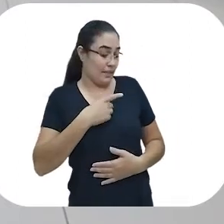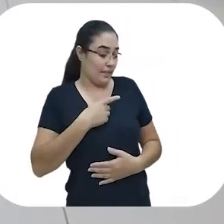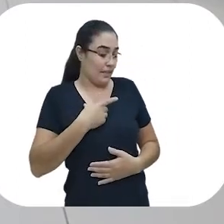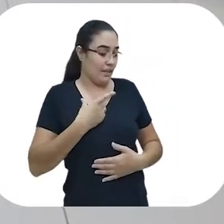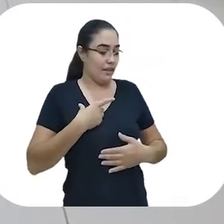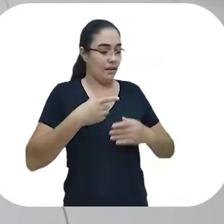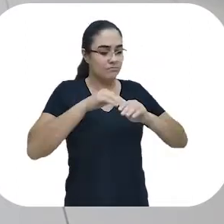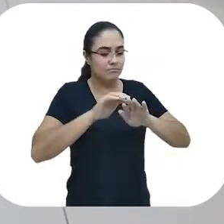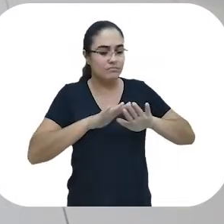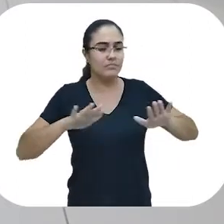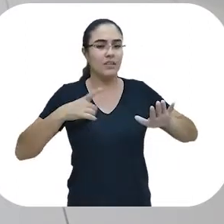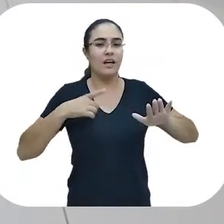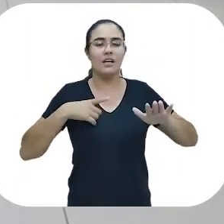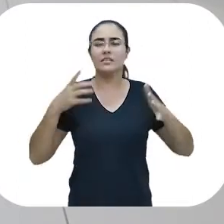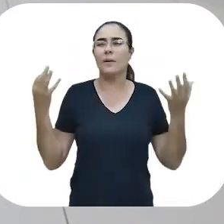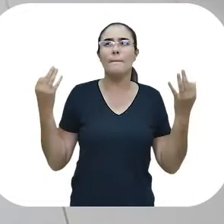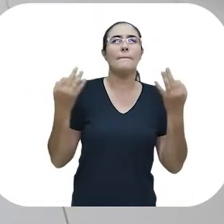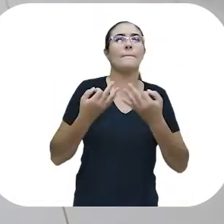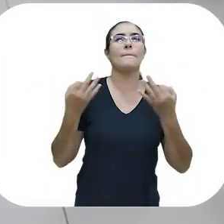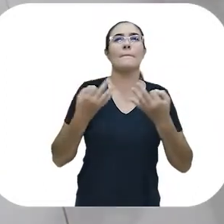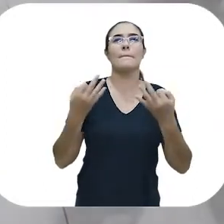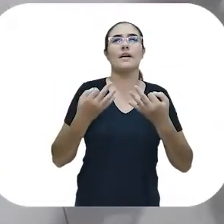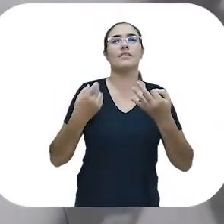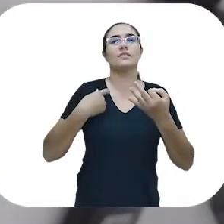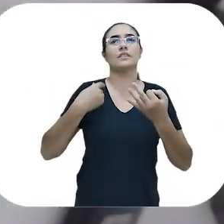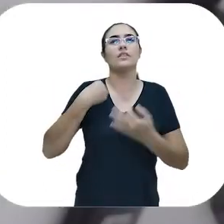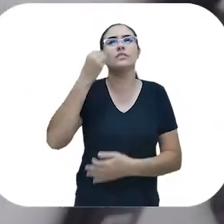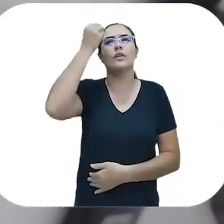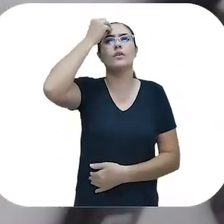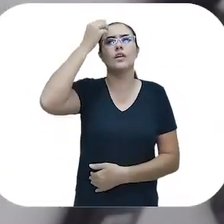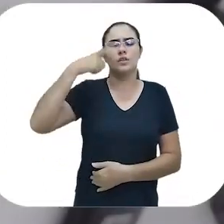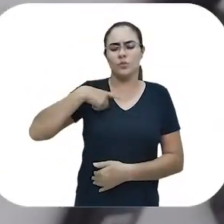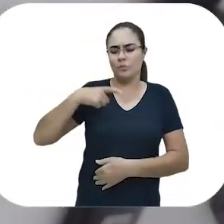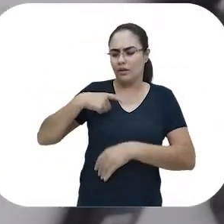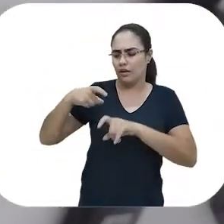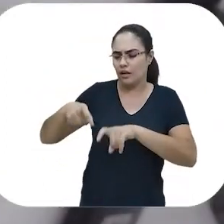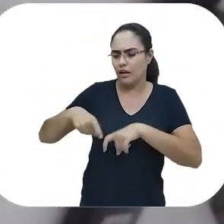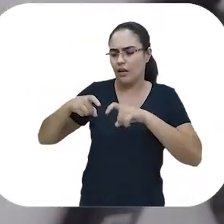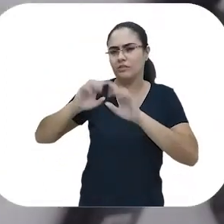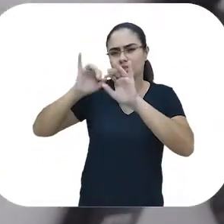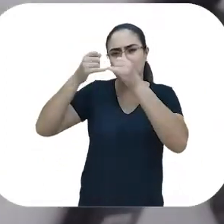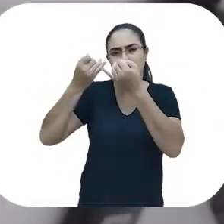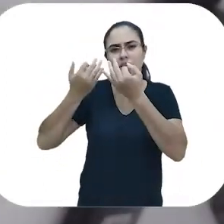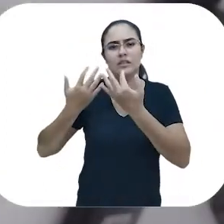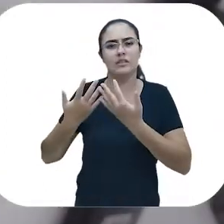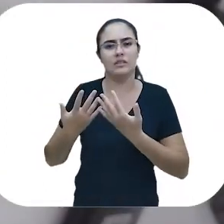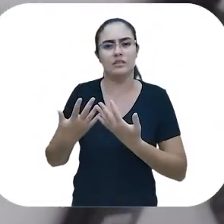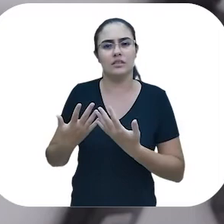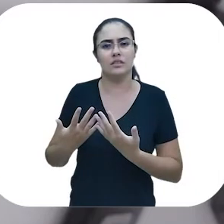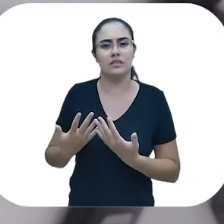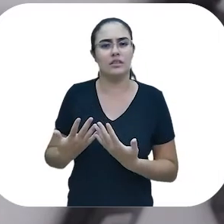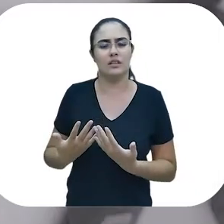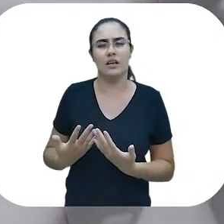nessa plenitude suplantada, que meu sertão interno ajuste a fina a um agridoce em meu